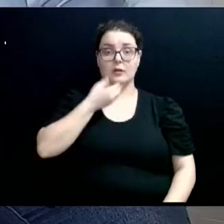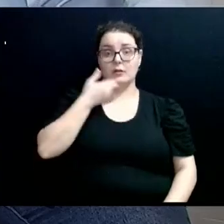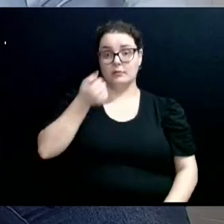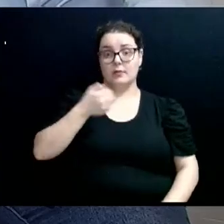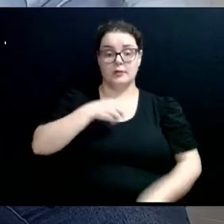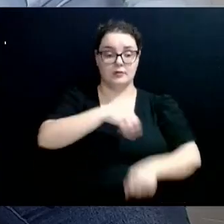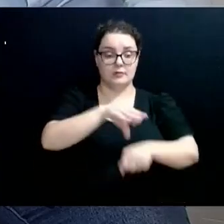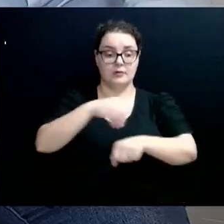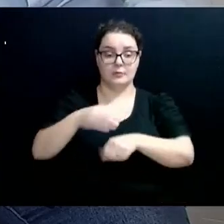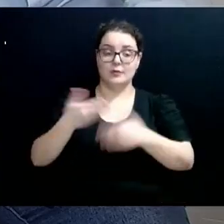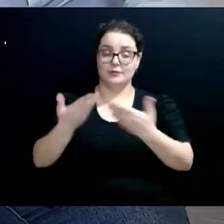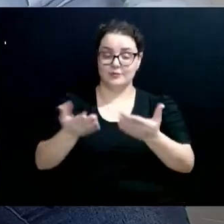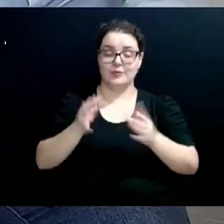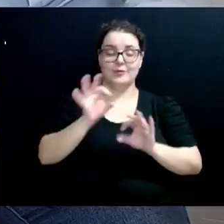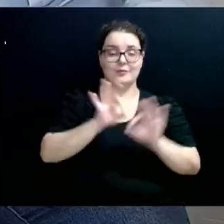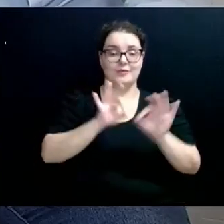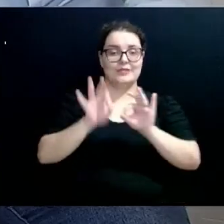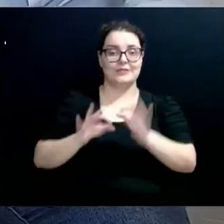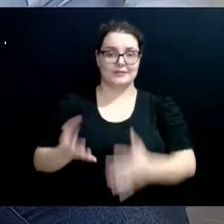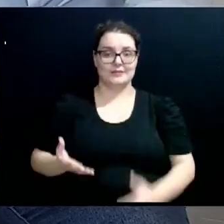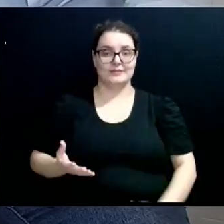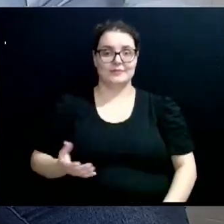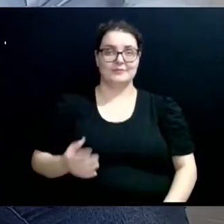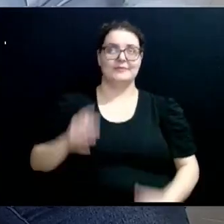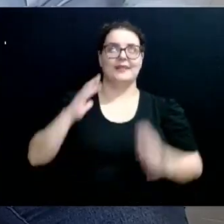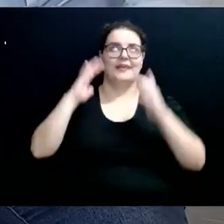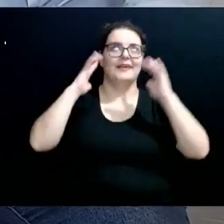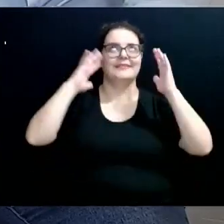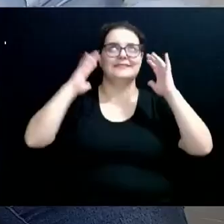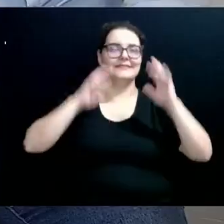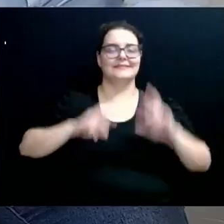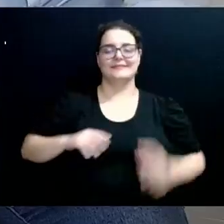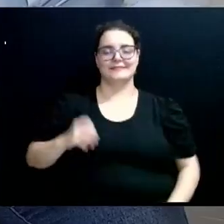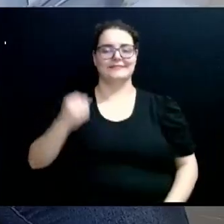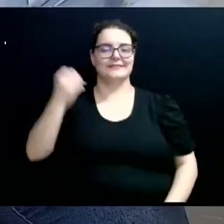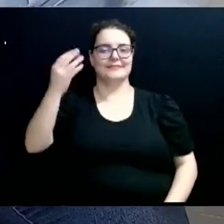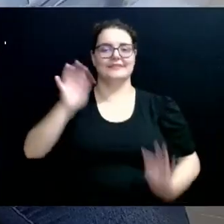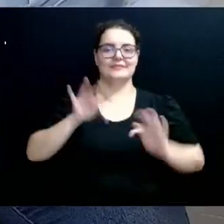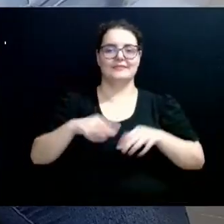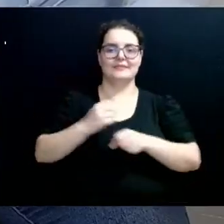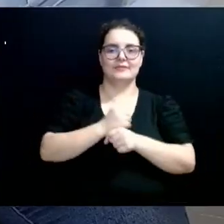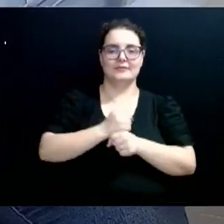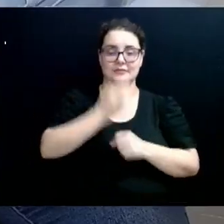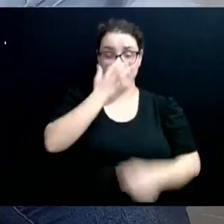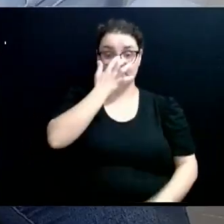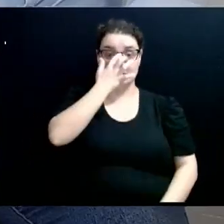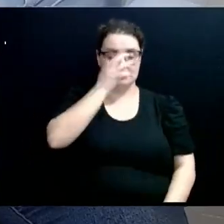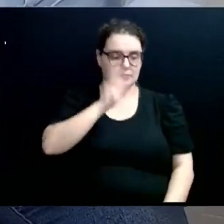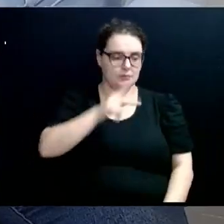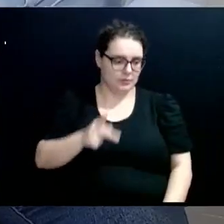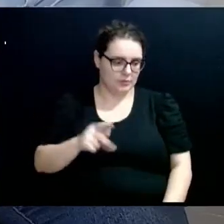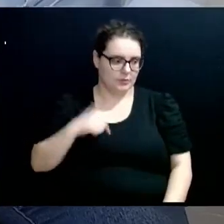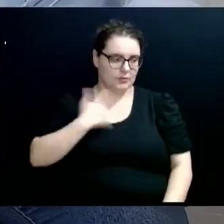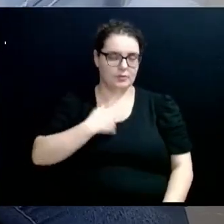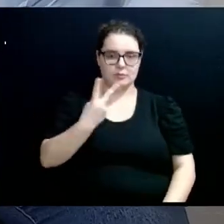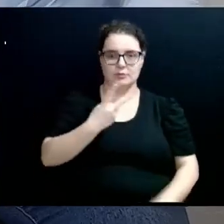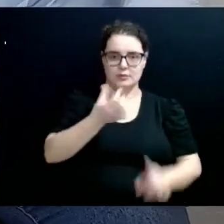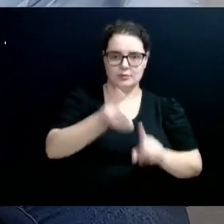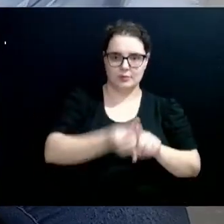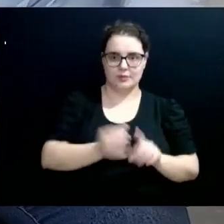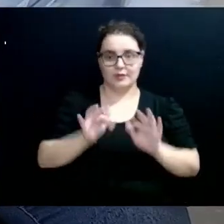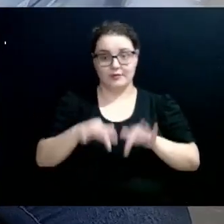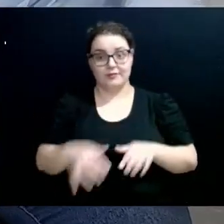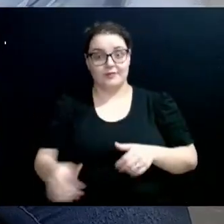trazer as melhores dicas, para você se planejar para as tão esperadas férias de final de ano. Professor, a gente está no